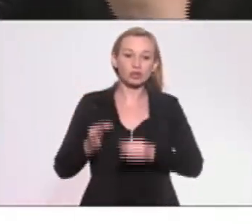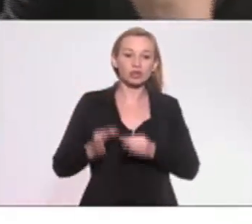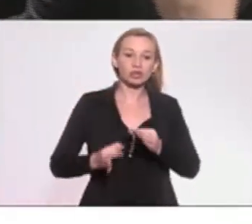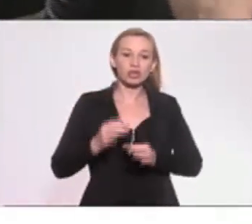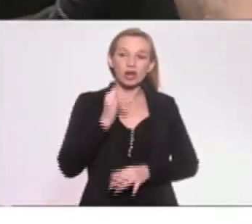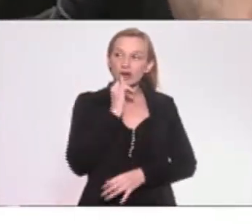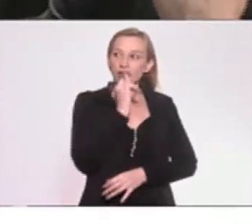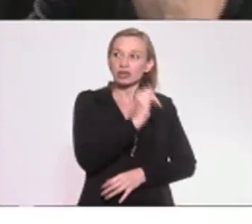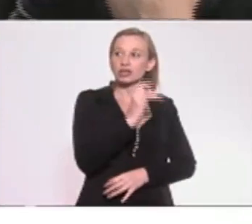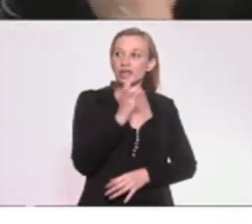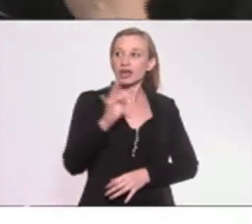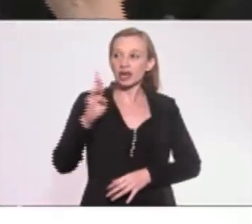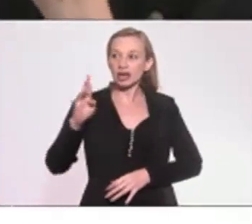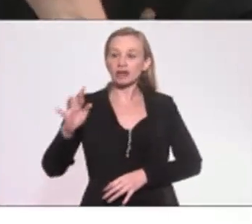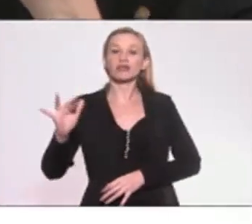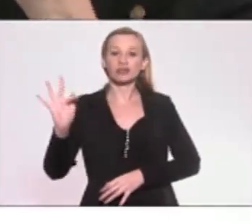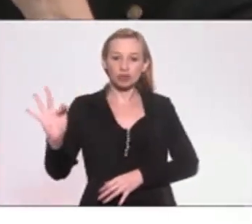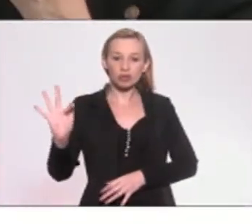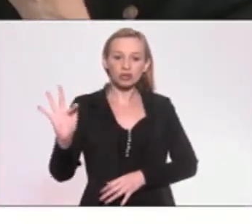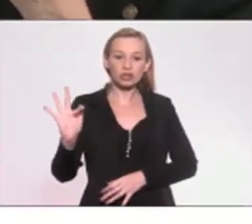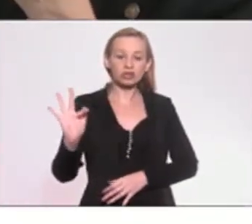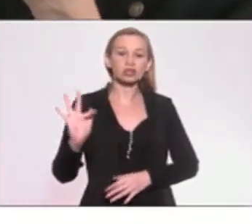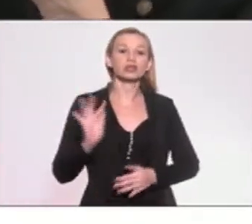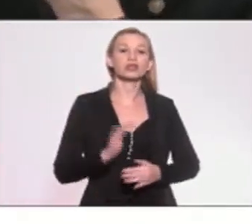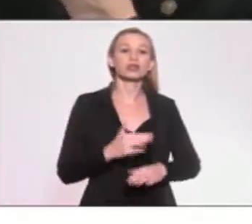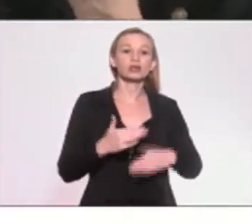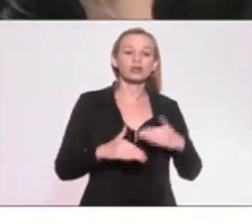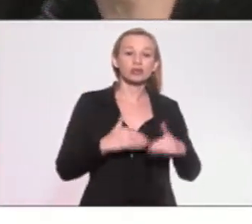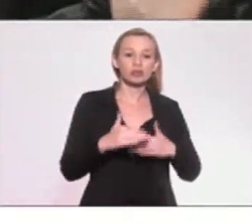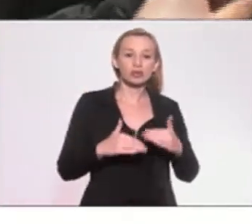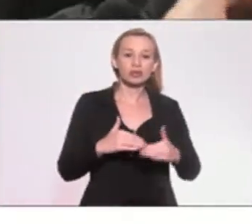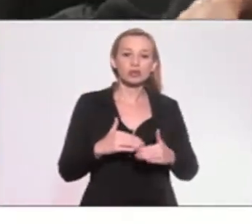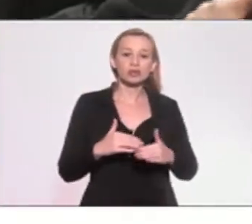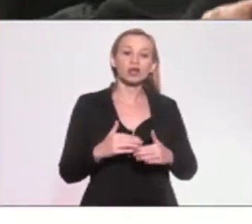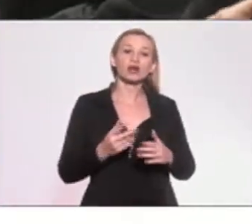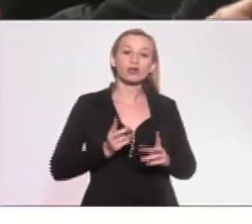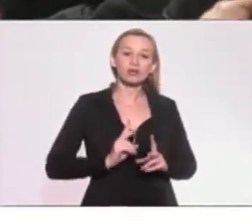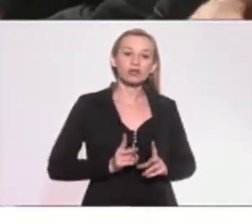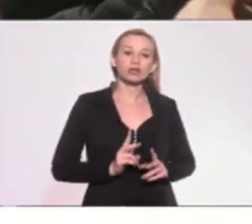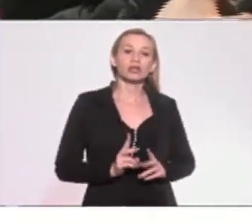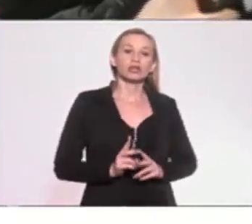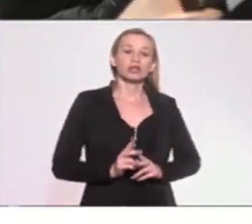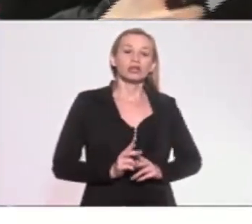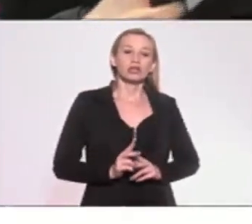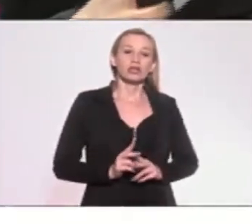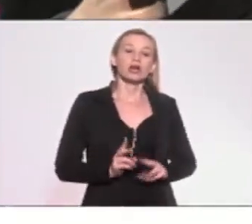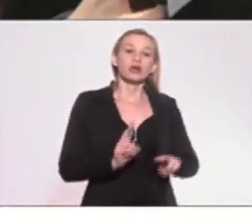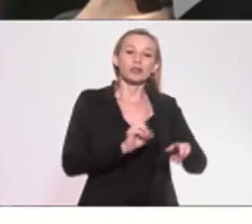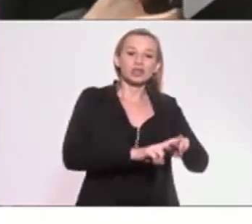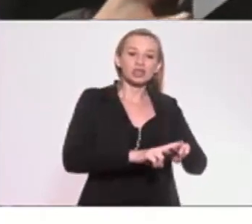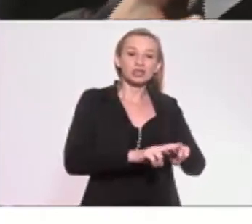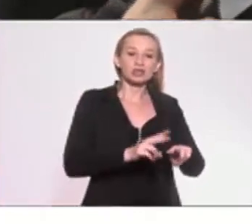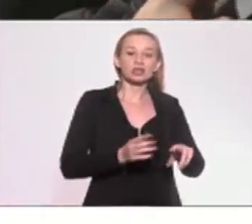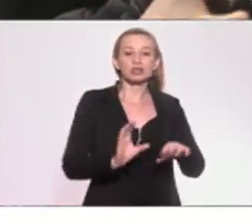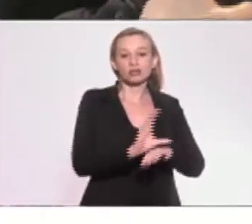do TRF2 e ao relator do processo para revogar as prisões por quanto inconstitucionais.